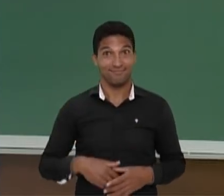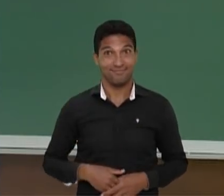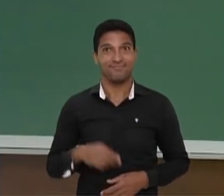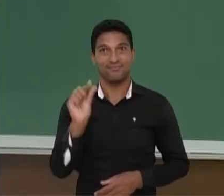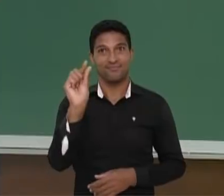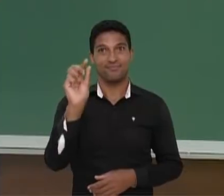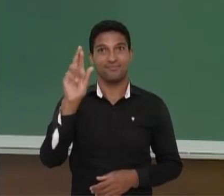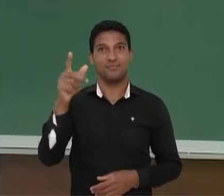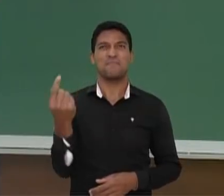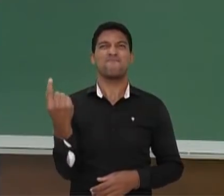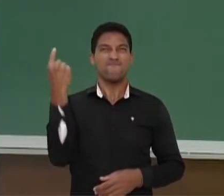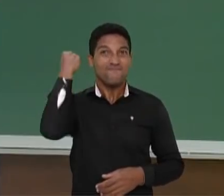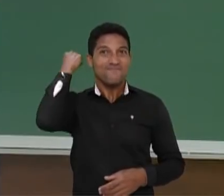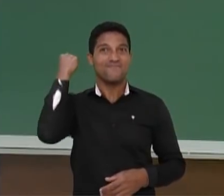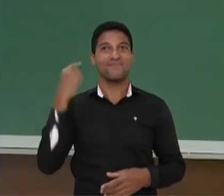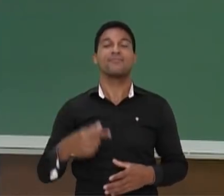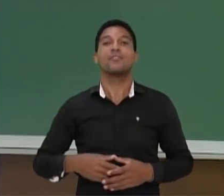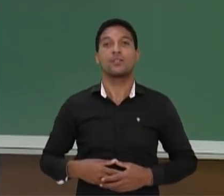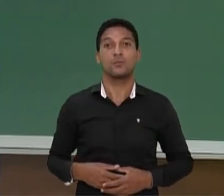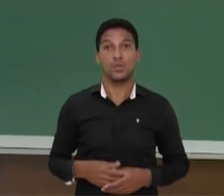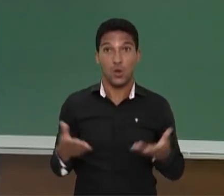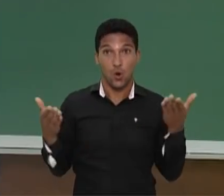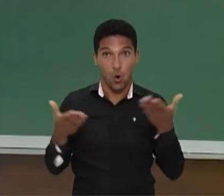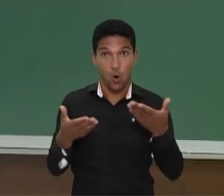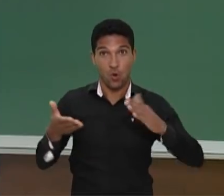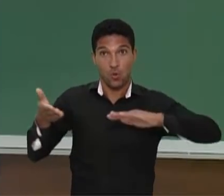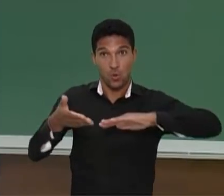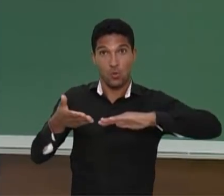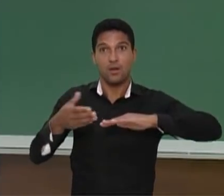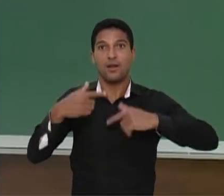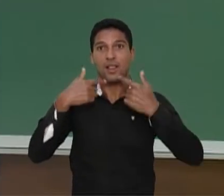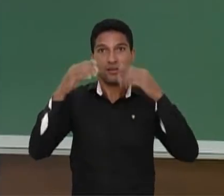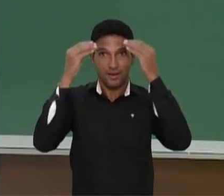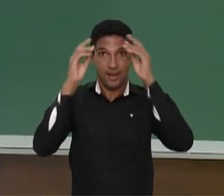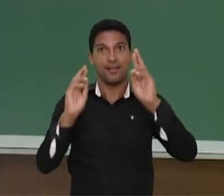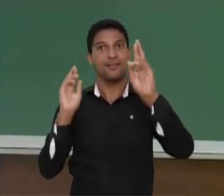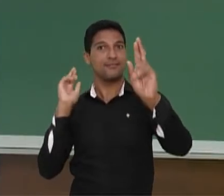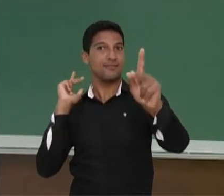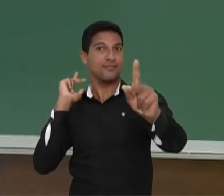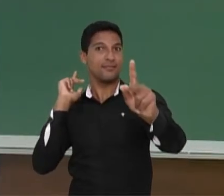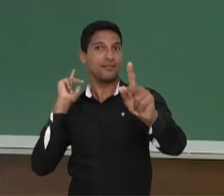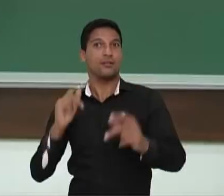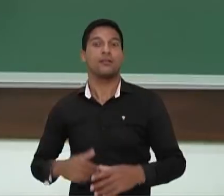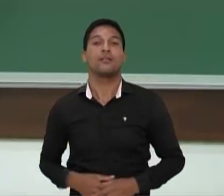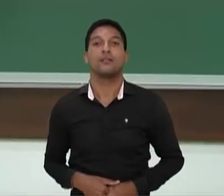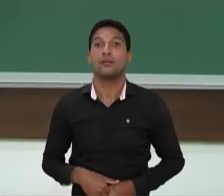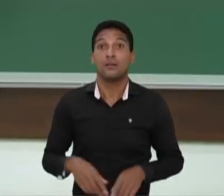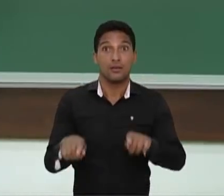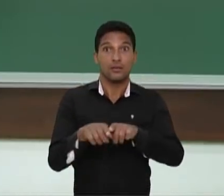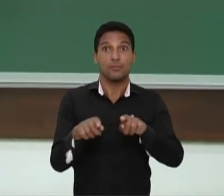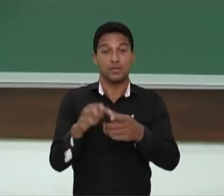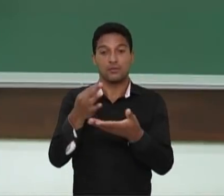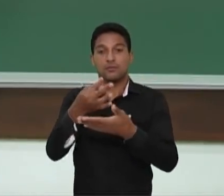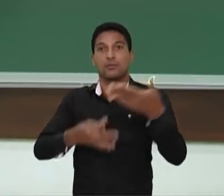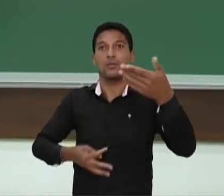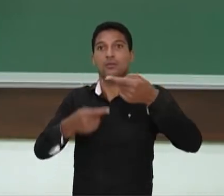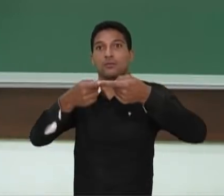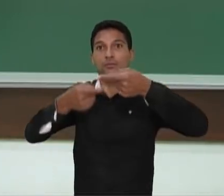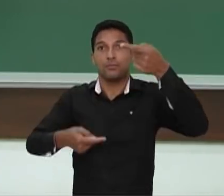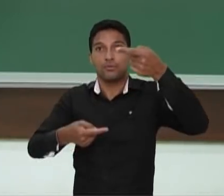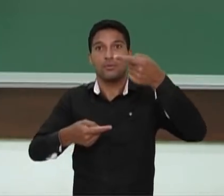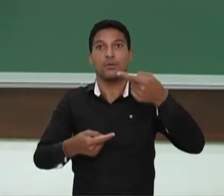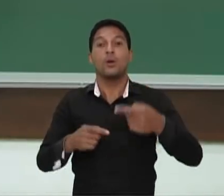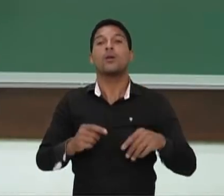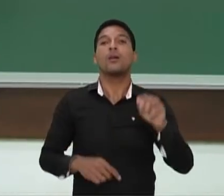diferente do que a gente está acostumado a falar no nosso cotidiano, né? E, além disso, está questionando aqui no texto, porque